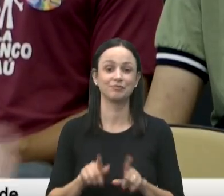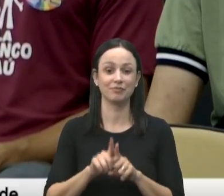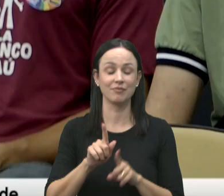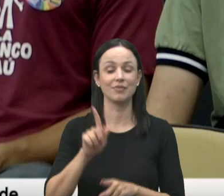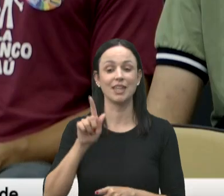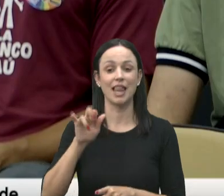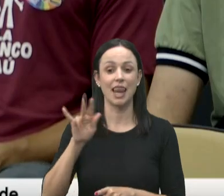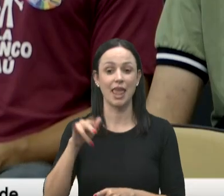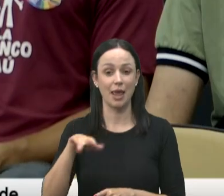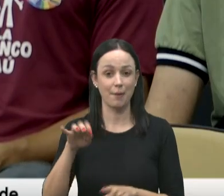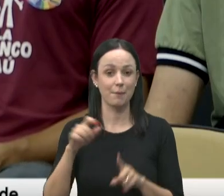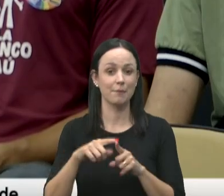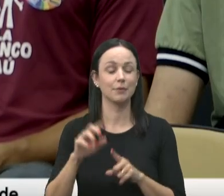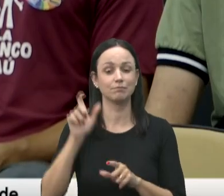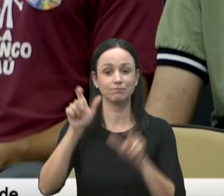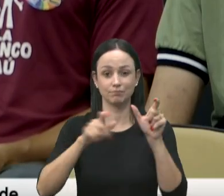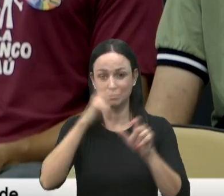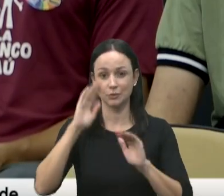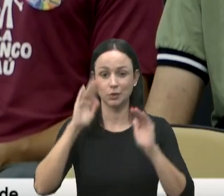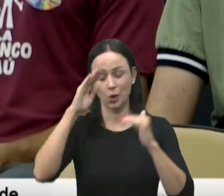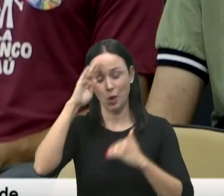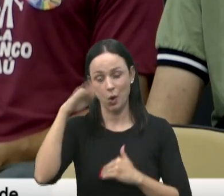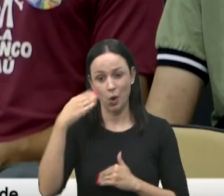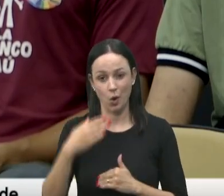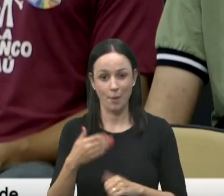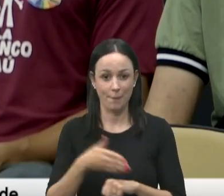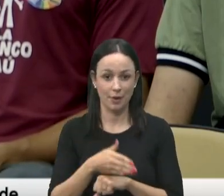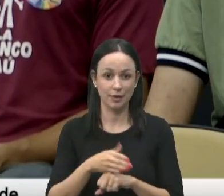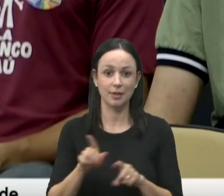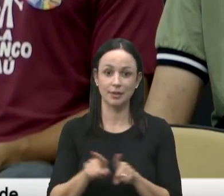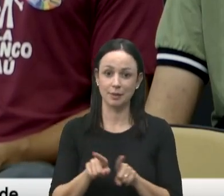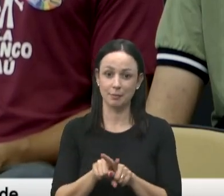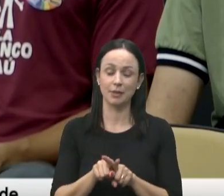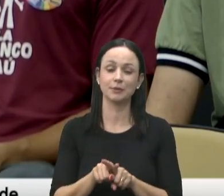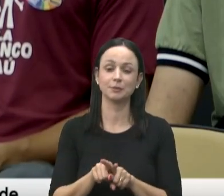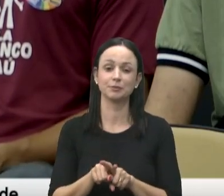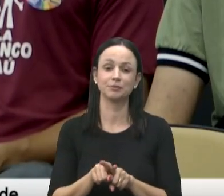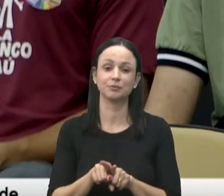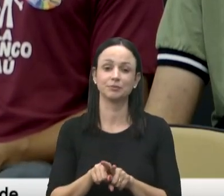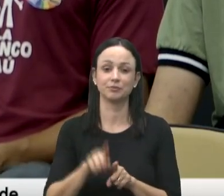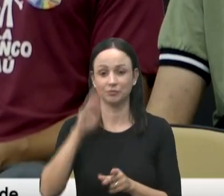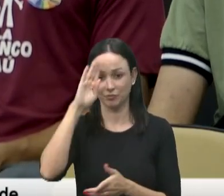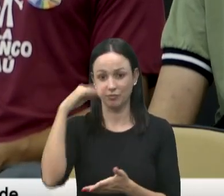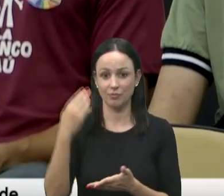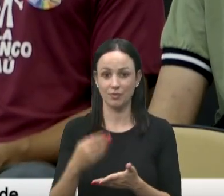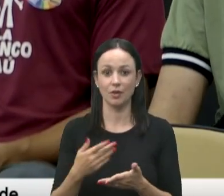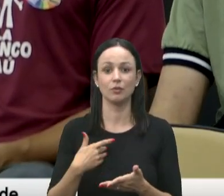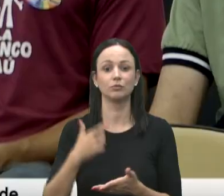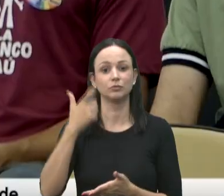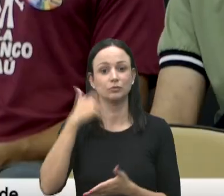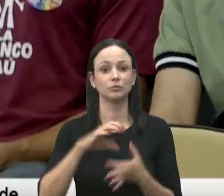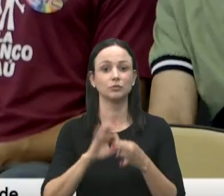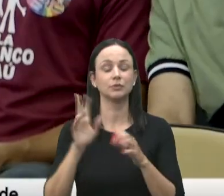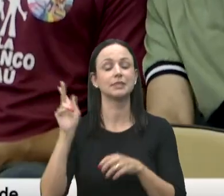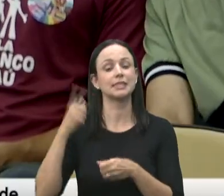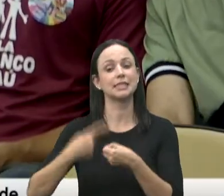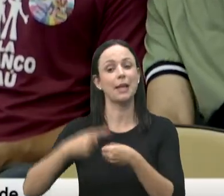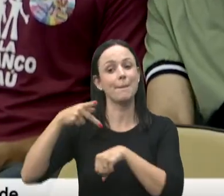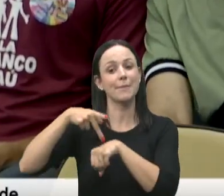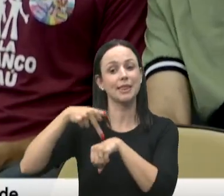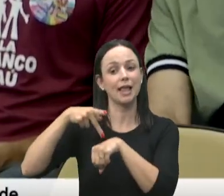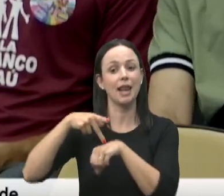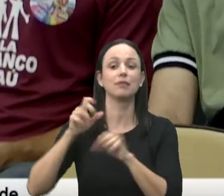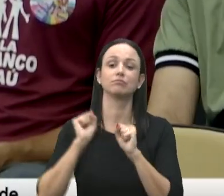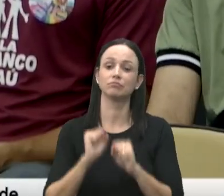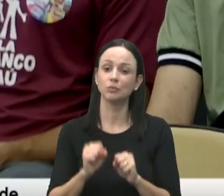todas as autoridades, é uma honra participar. E é uma honra também colocar à disposição Pederneiras para